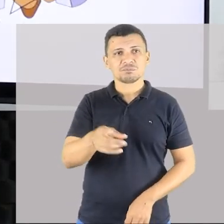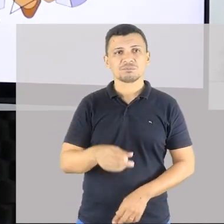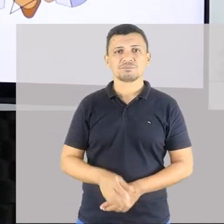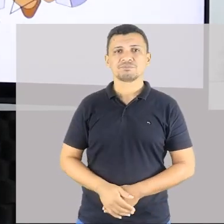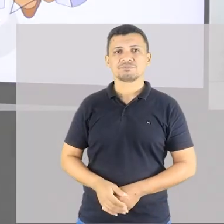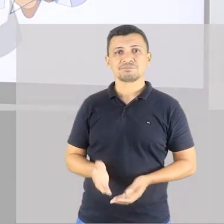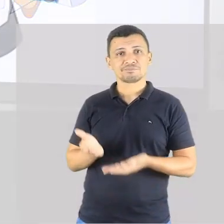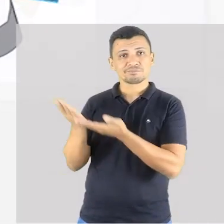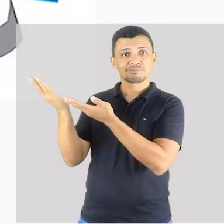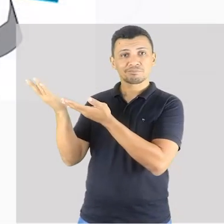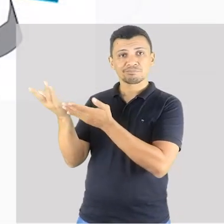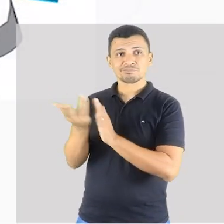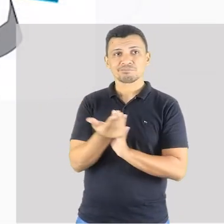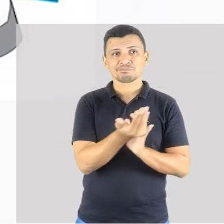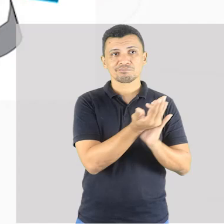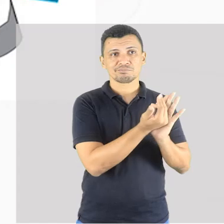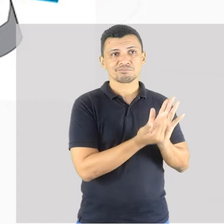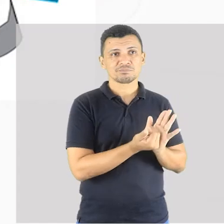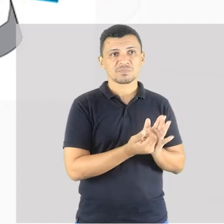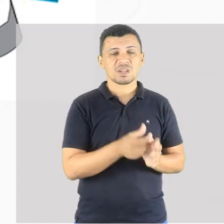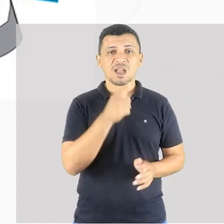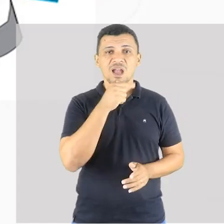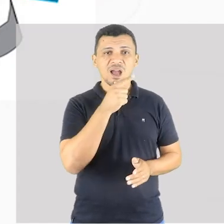ó, represa a água.